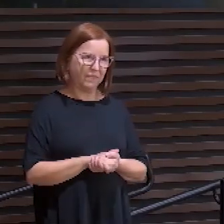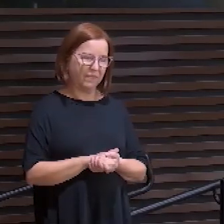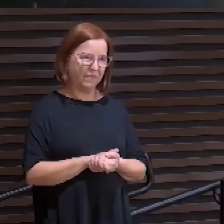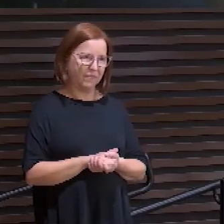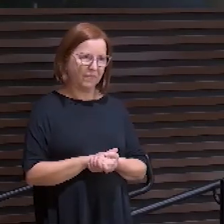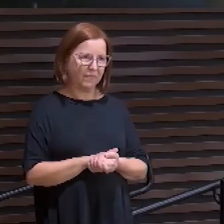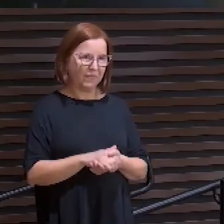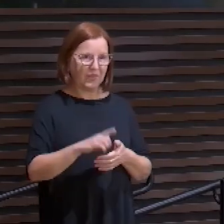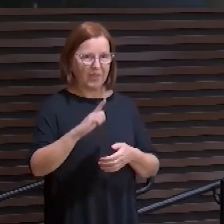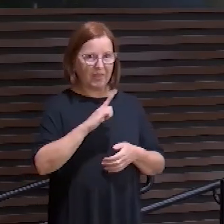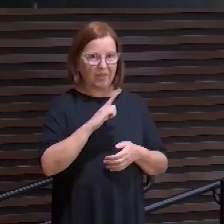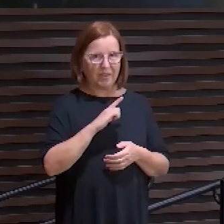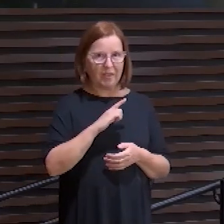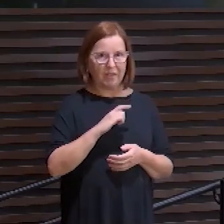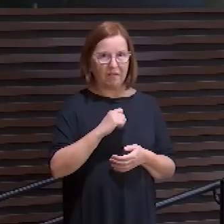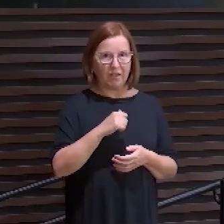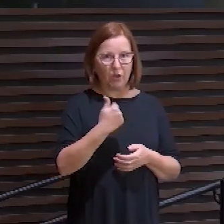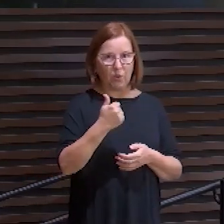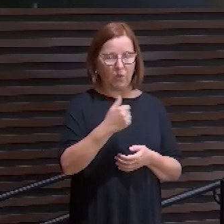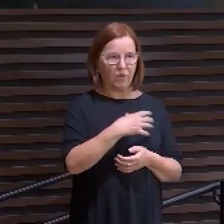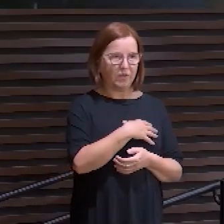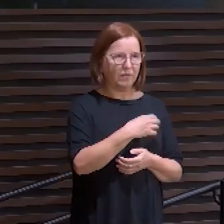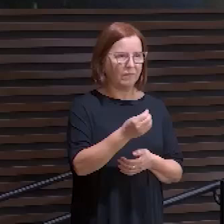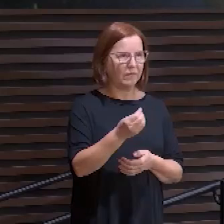e teve 11 filhos.